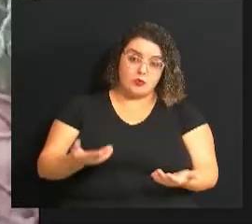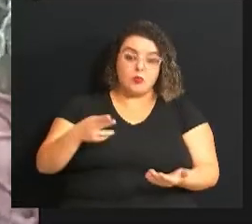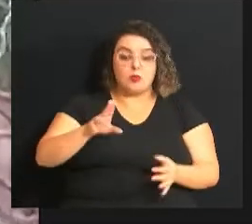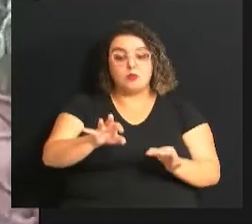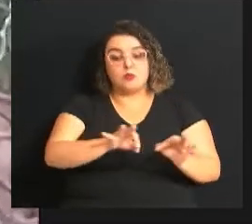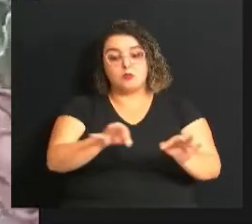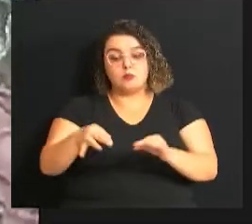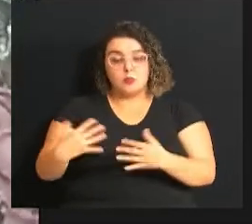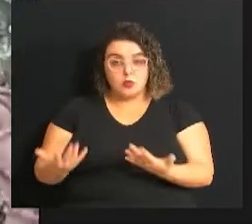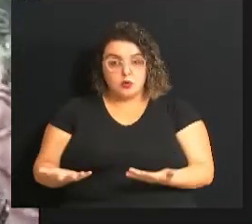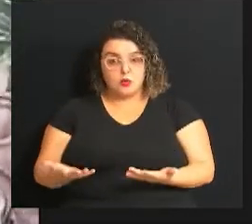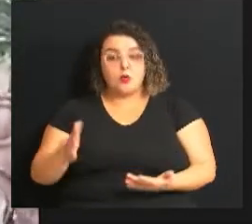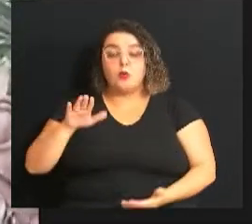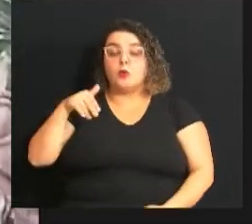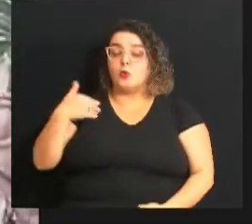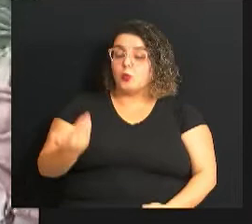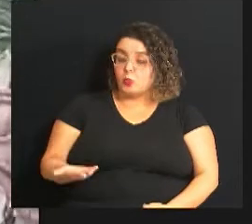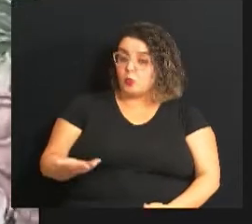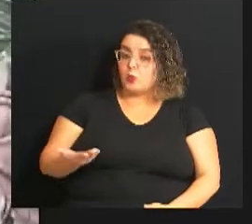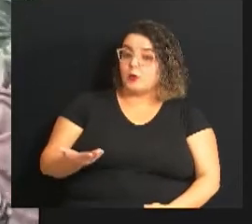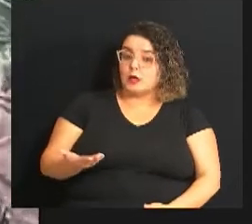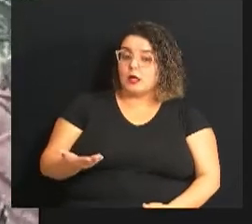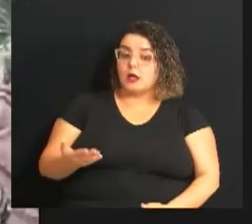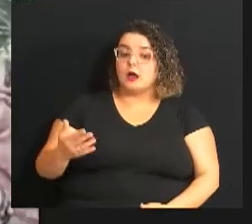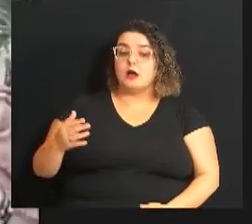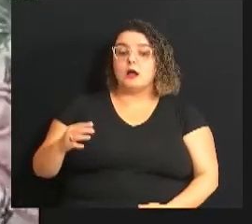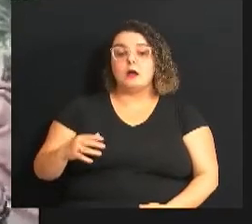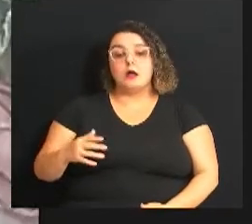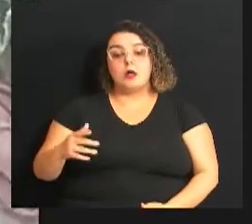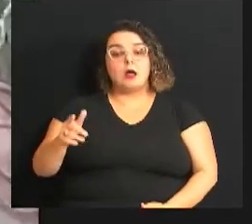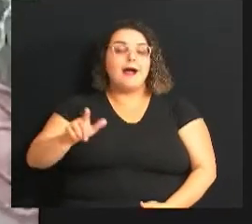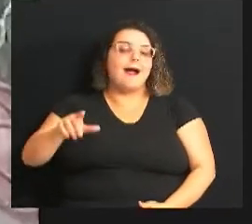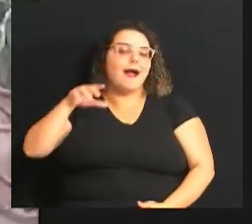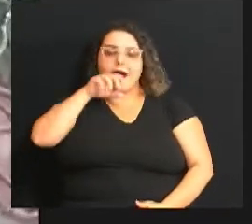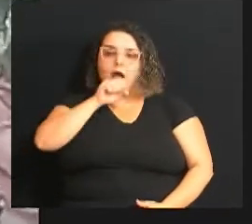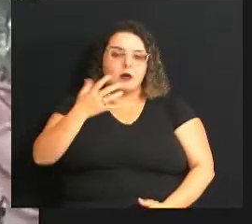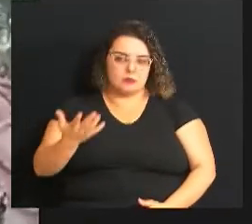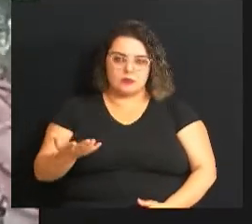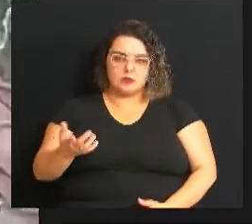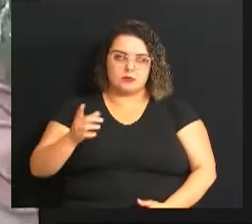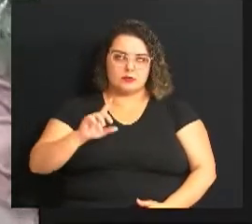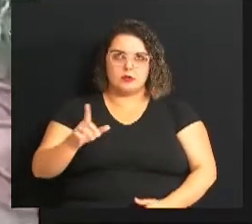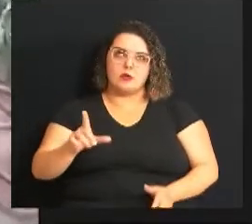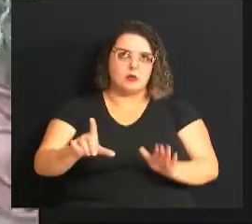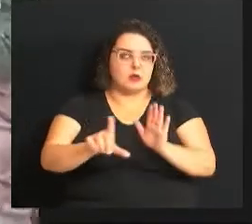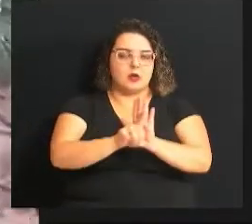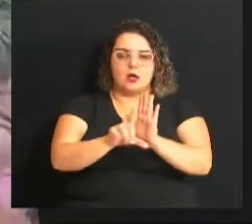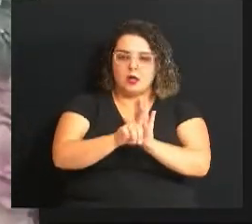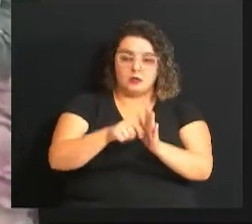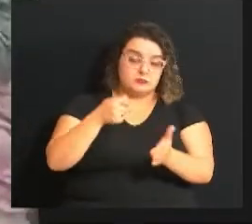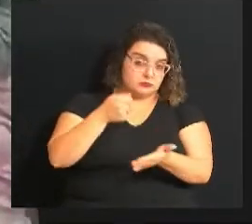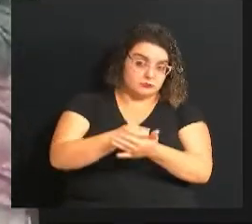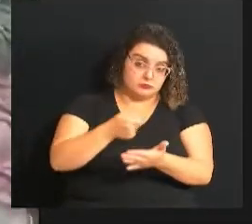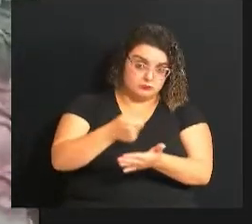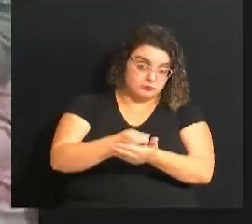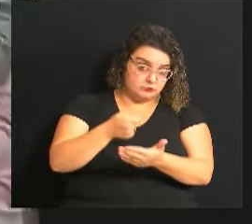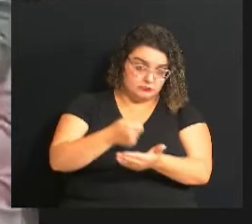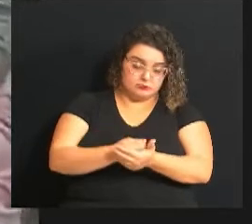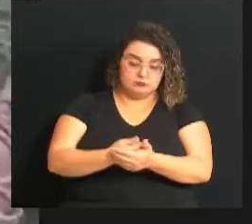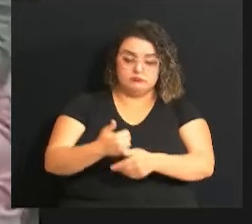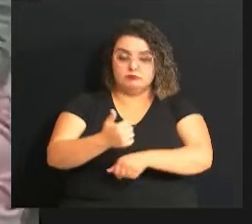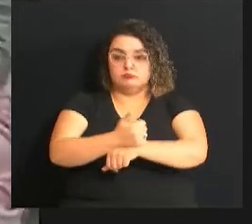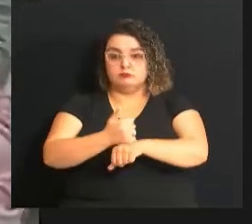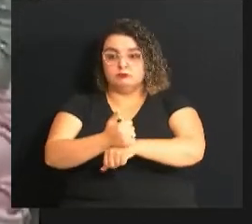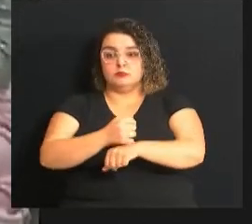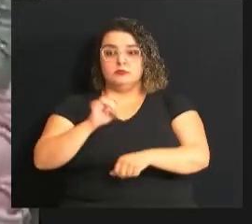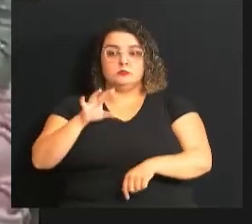quando isso acontece, automaticamente, não que haja uma legislação exigindo que o profissional só vai